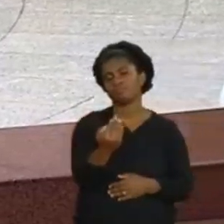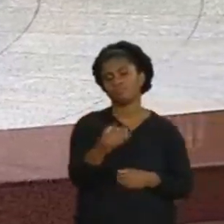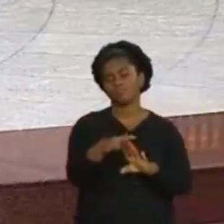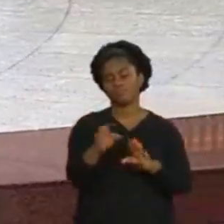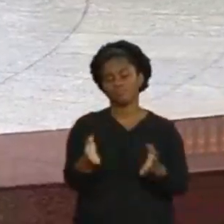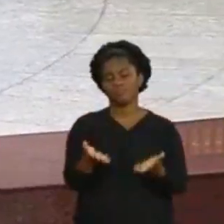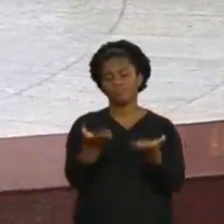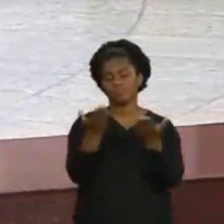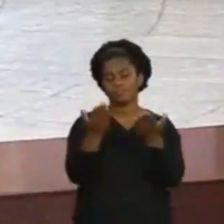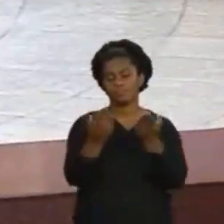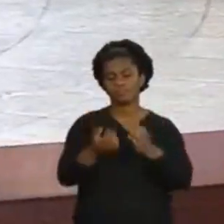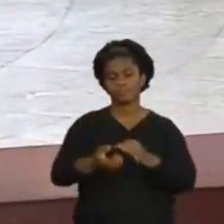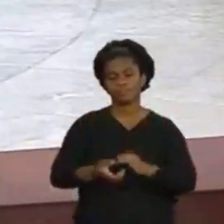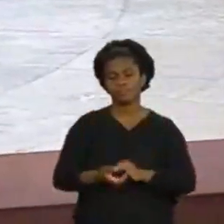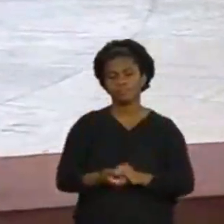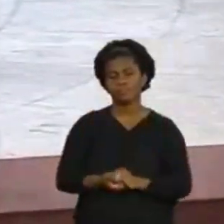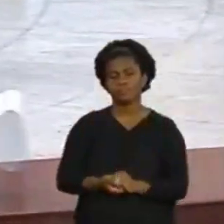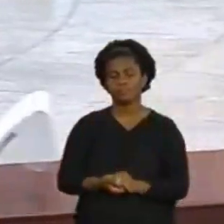Entenda.